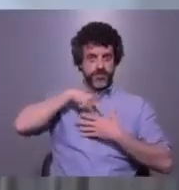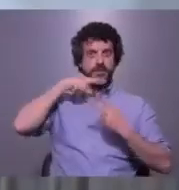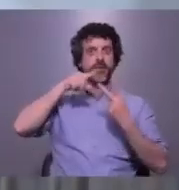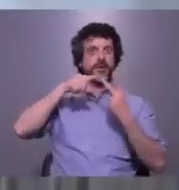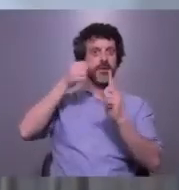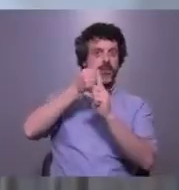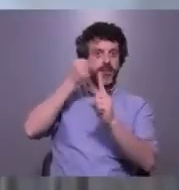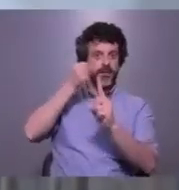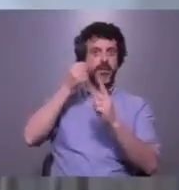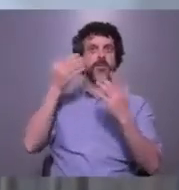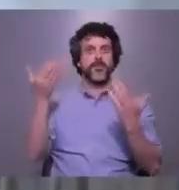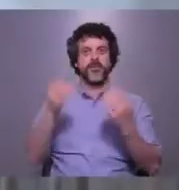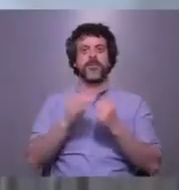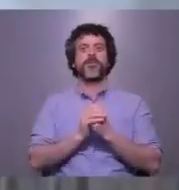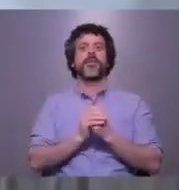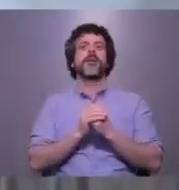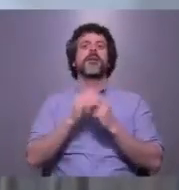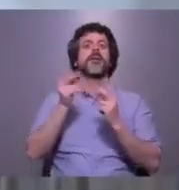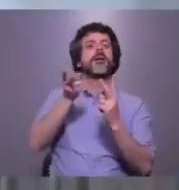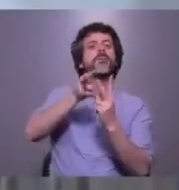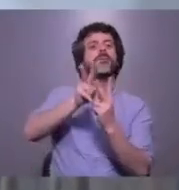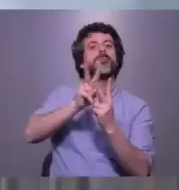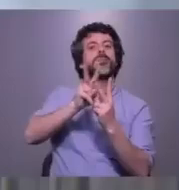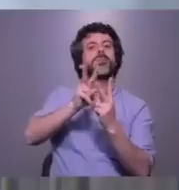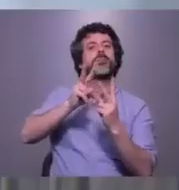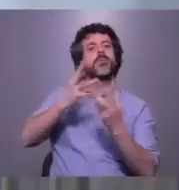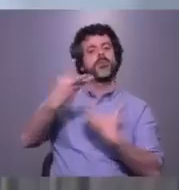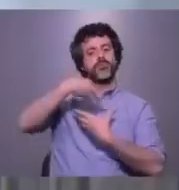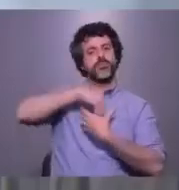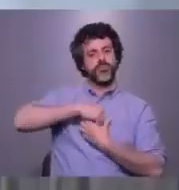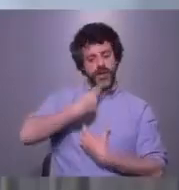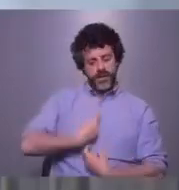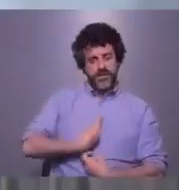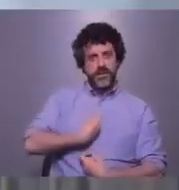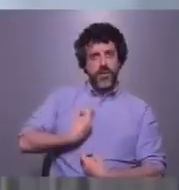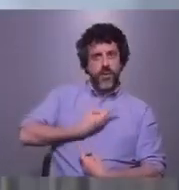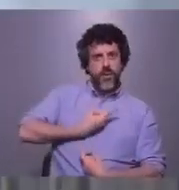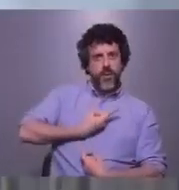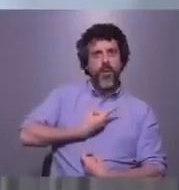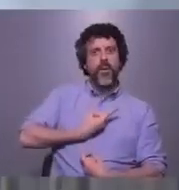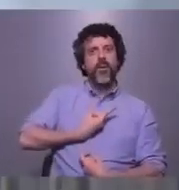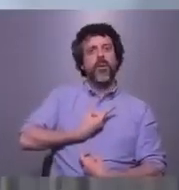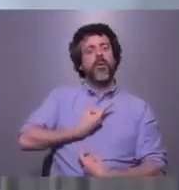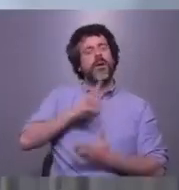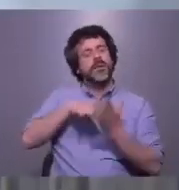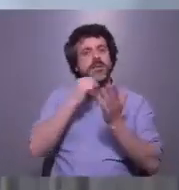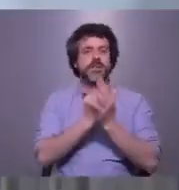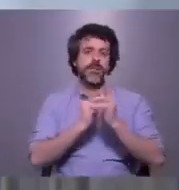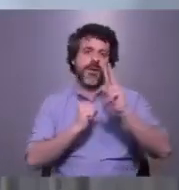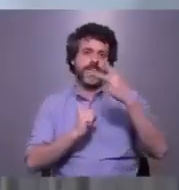É um binómio que é constitutivo do nosso ser cristão. Sermos cristãos passa sempre por isto,